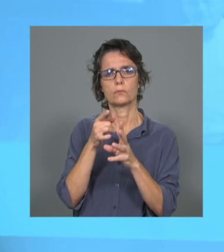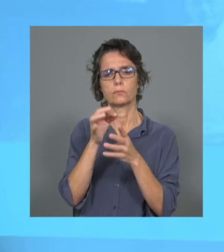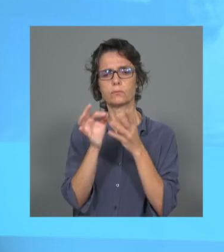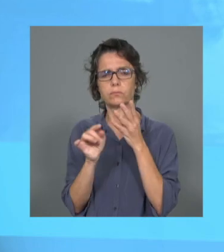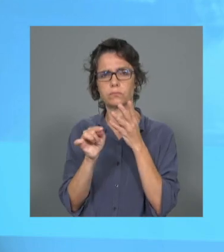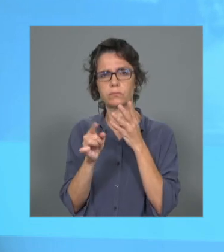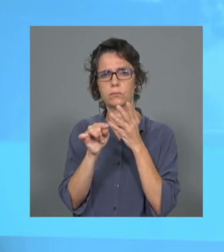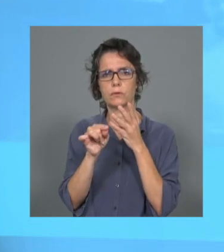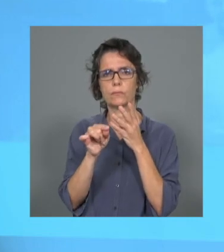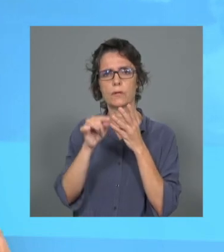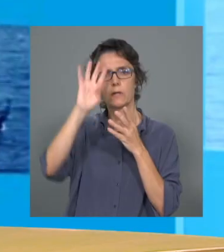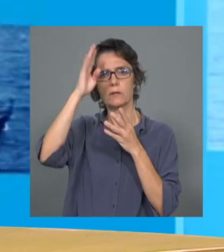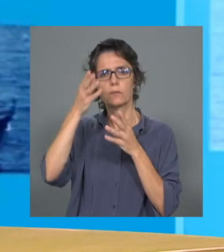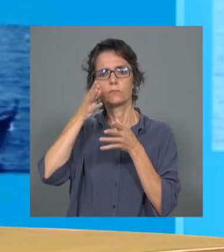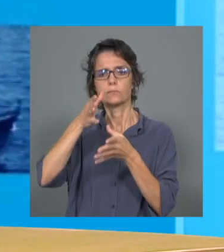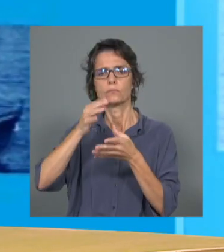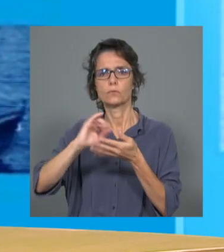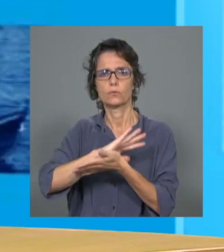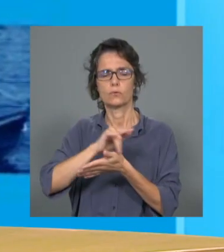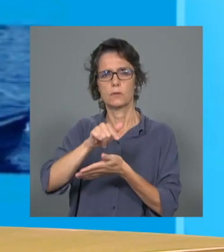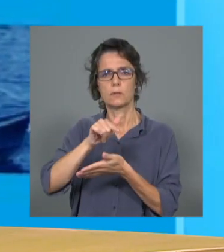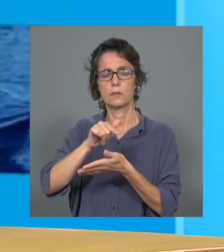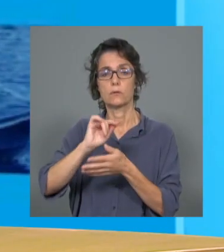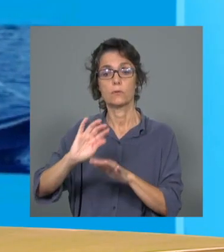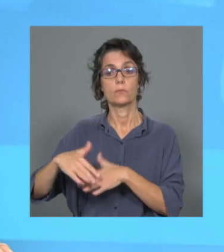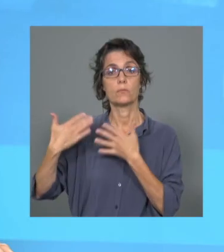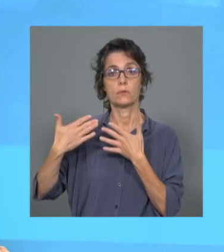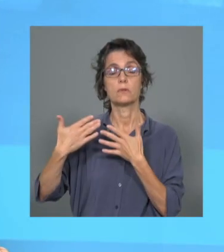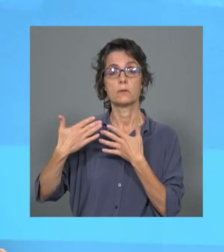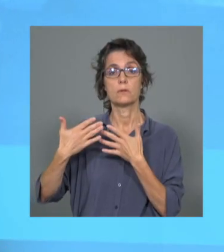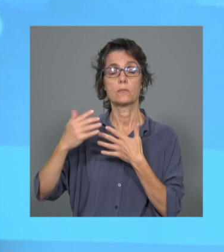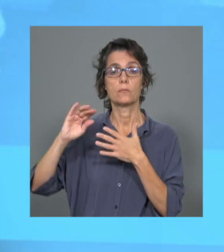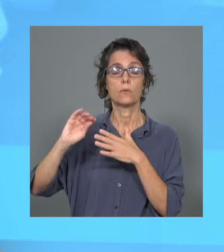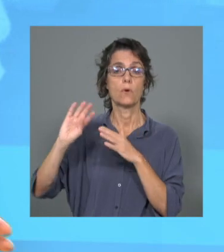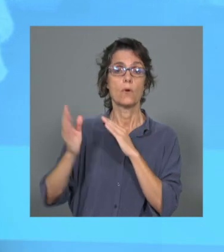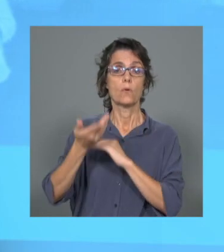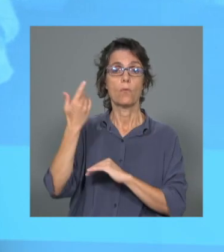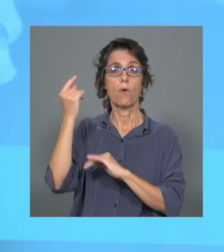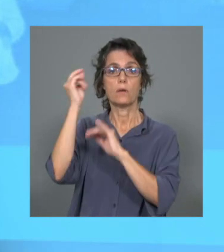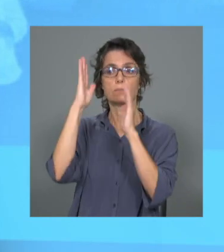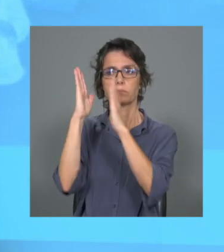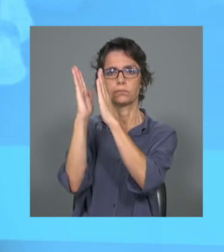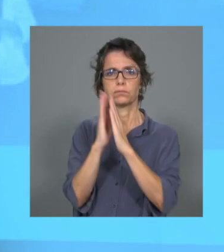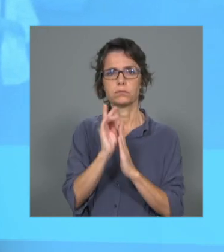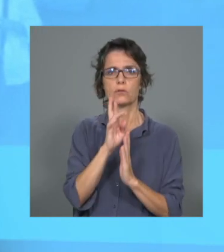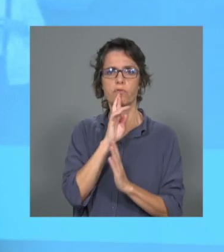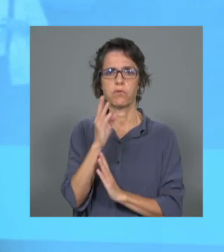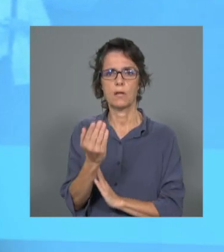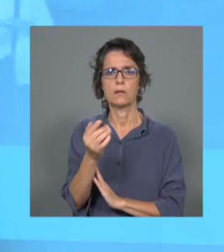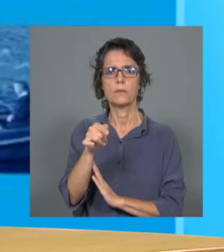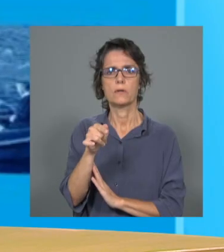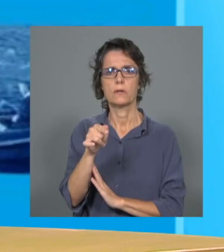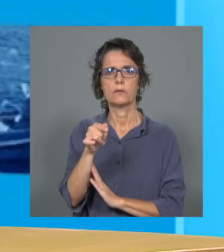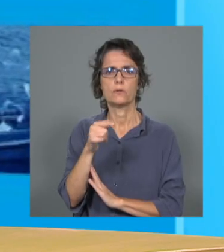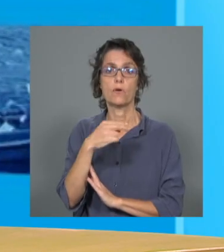este foco no jornal, que quase desde a origem das aparições é a voz da Fátima, como diz o próprio título, não é?